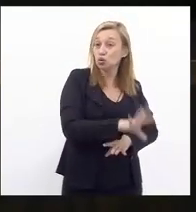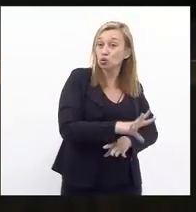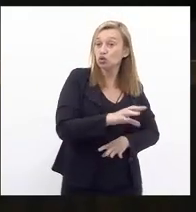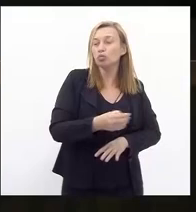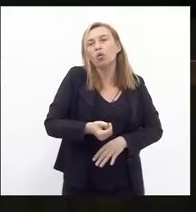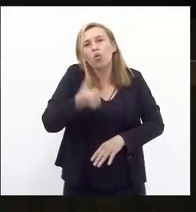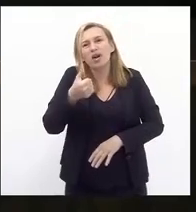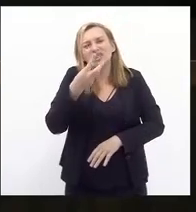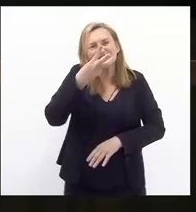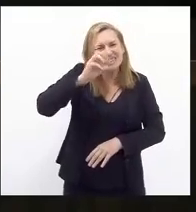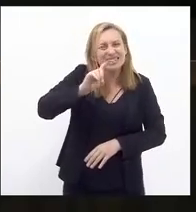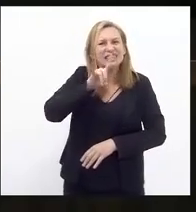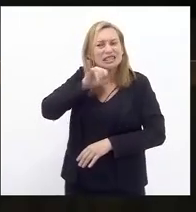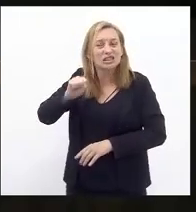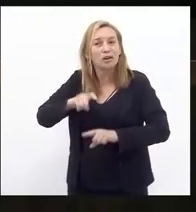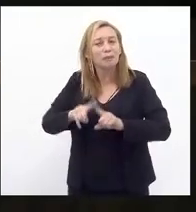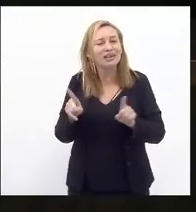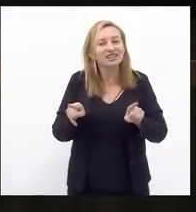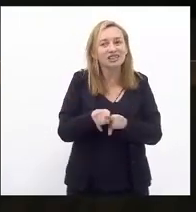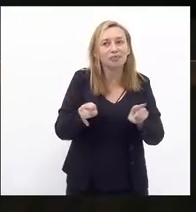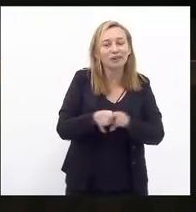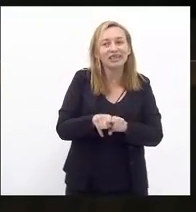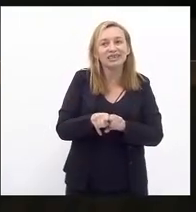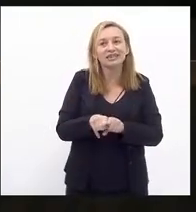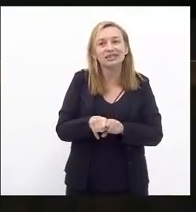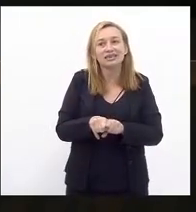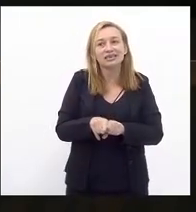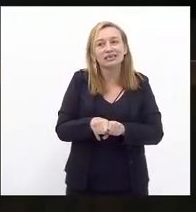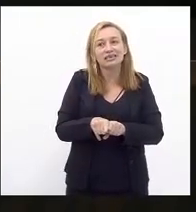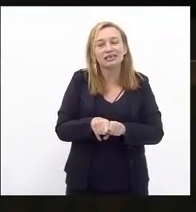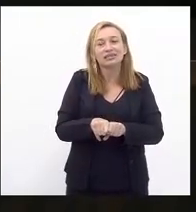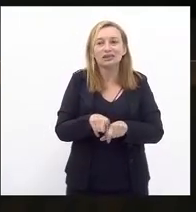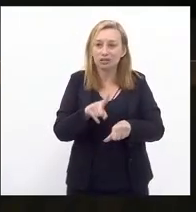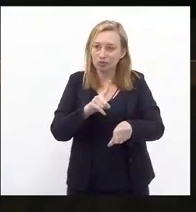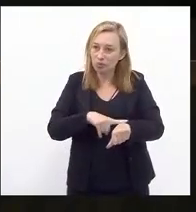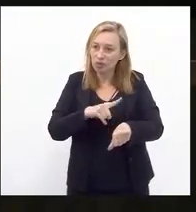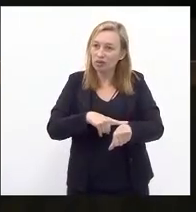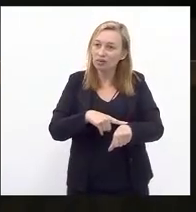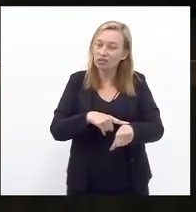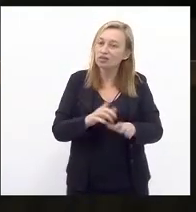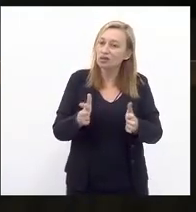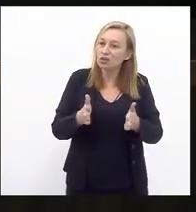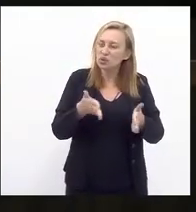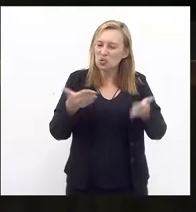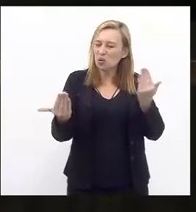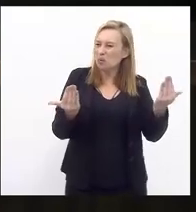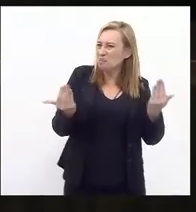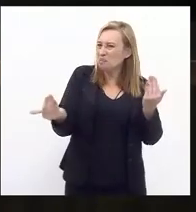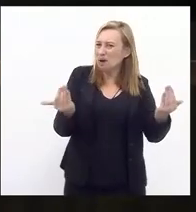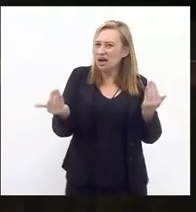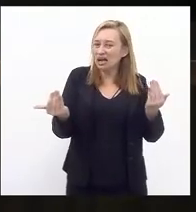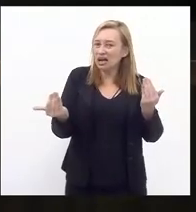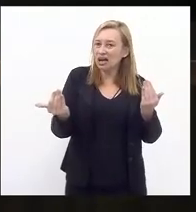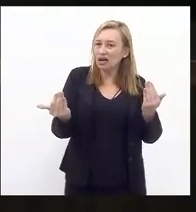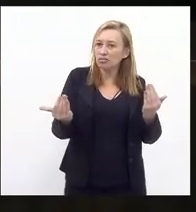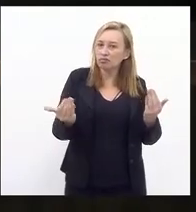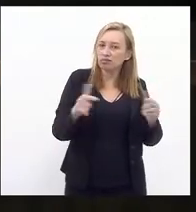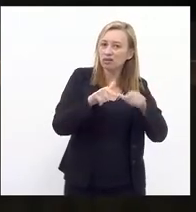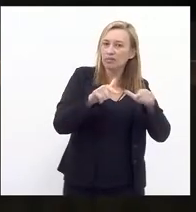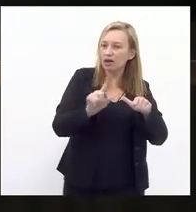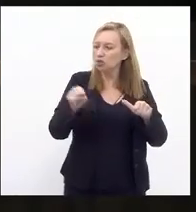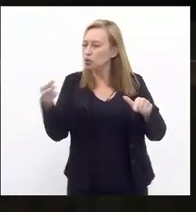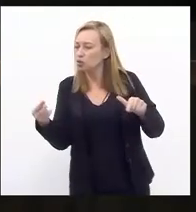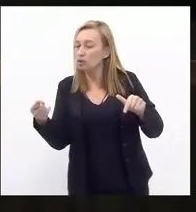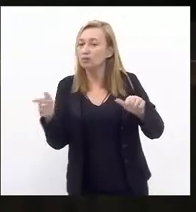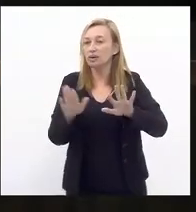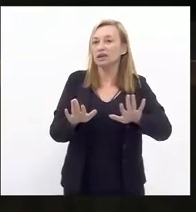quase 30 dias mas também nessa nesse mandato sem querer comparar uma mandato com o outro